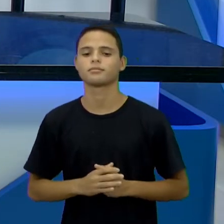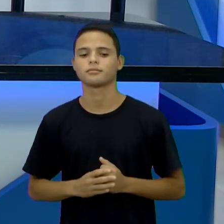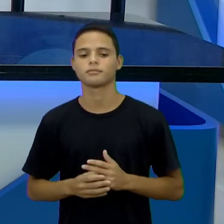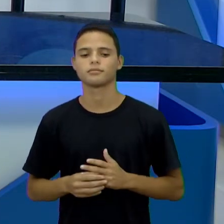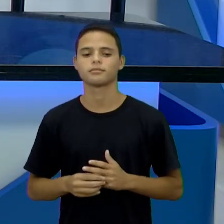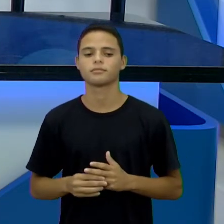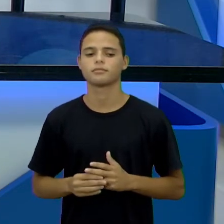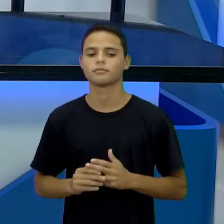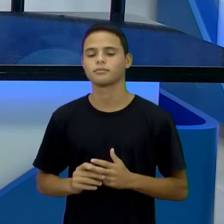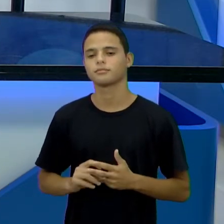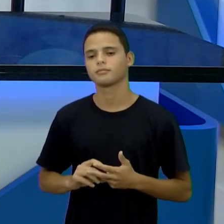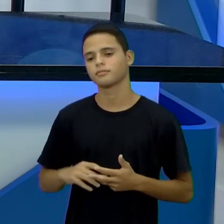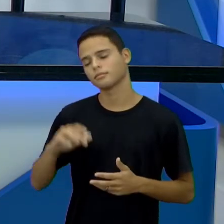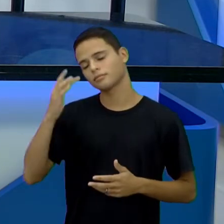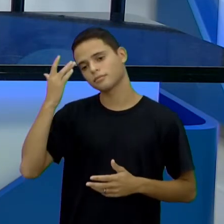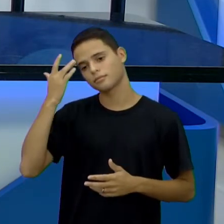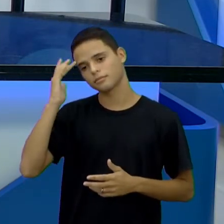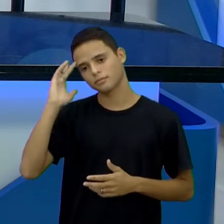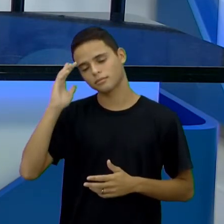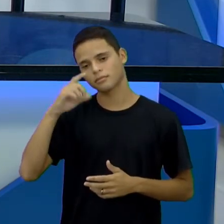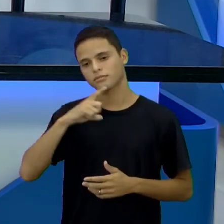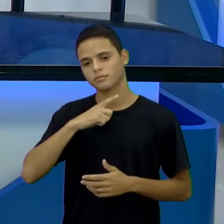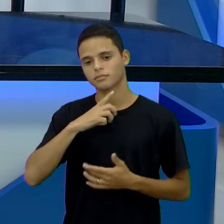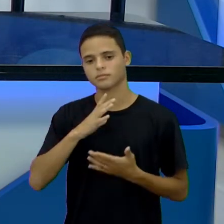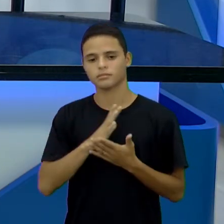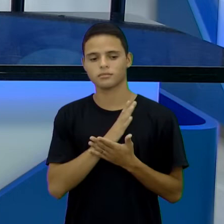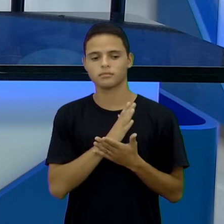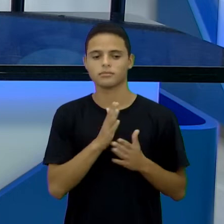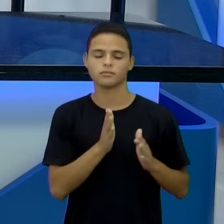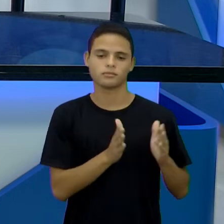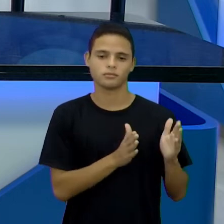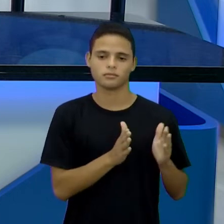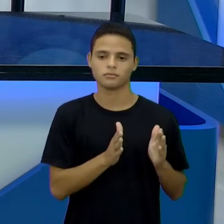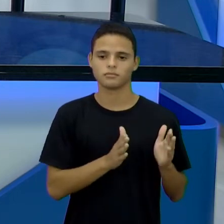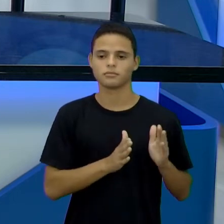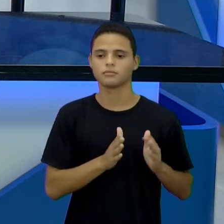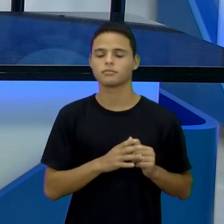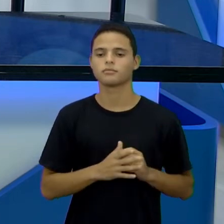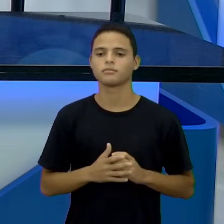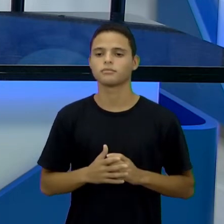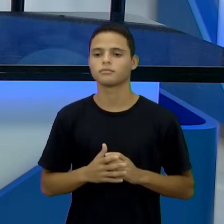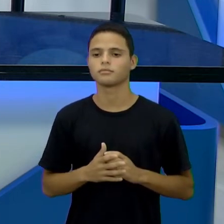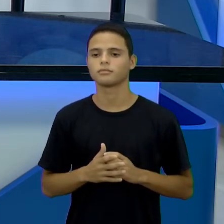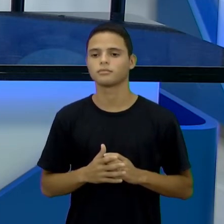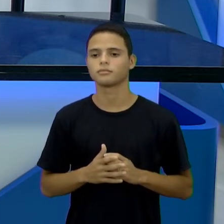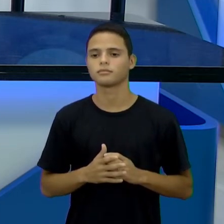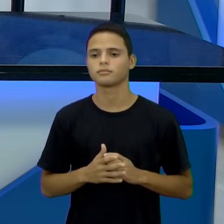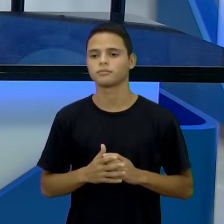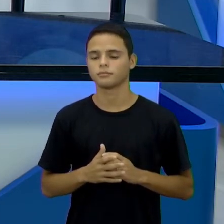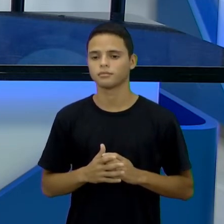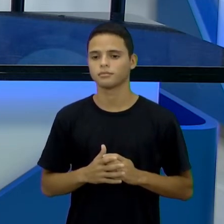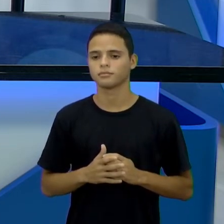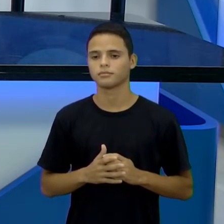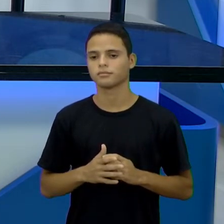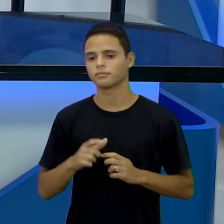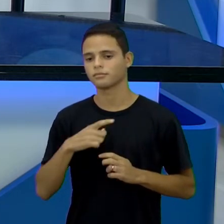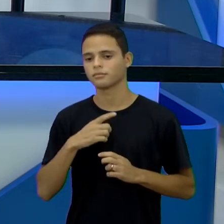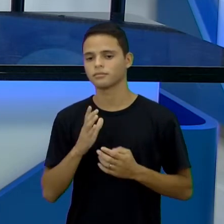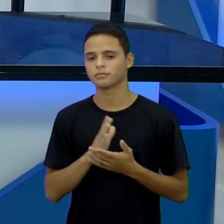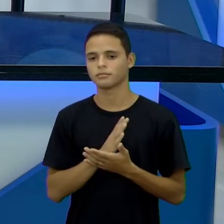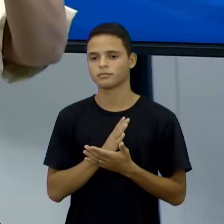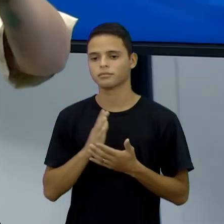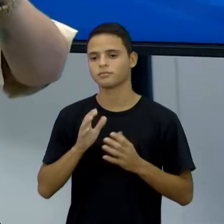E então eu tenho, acho que uns momentos de... Eu sou meio termo, né? Tem hora que eu me